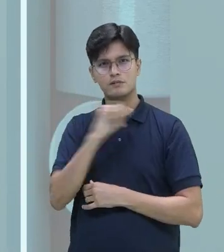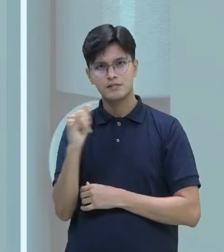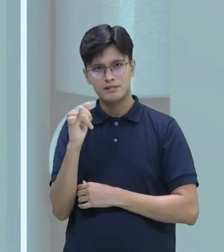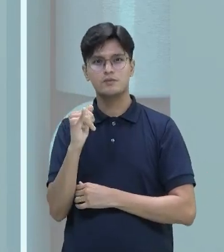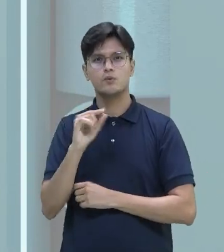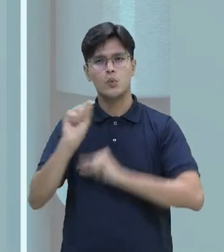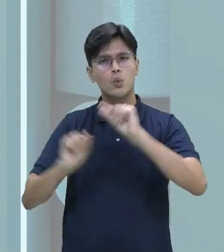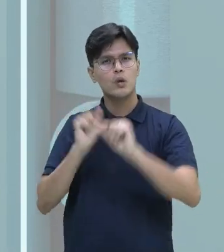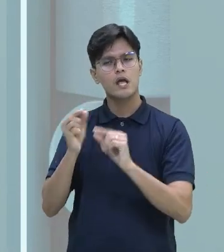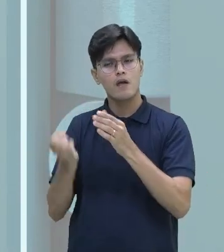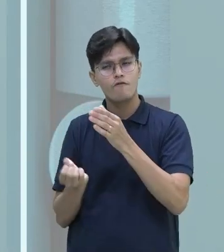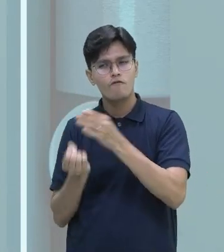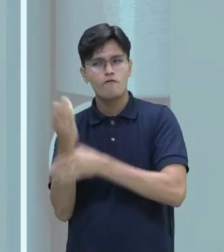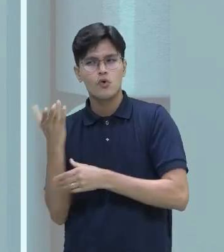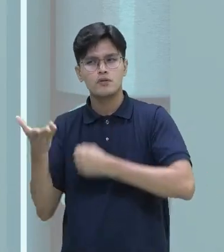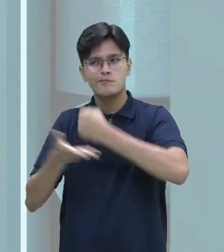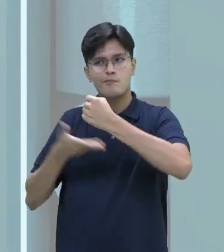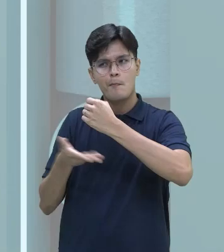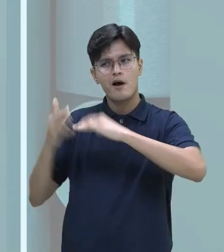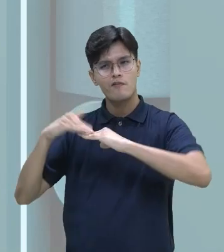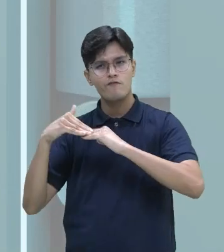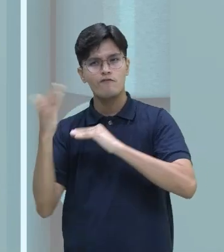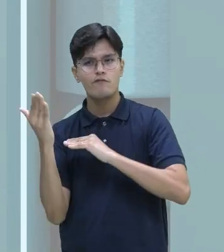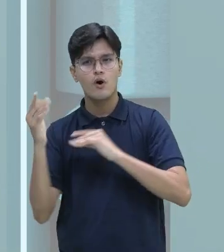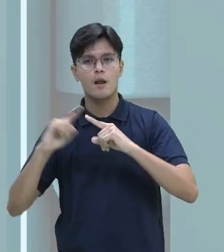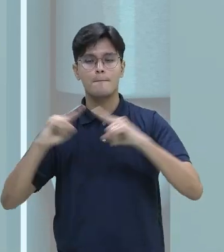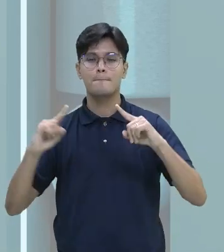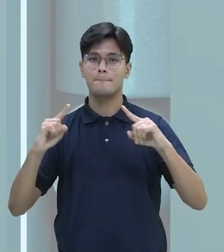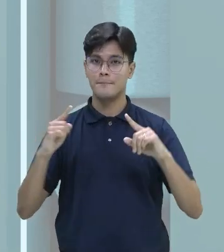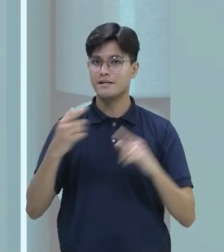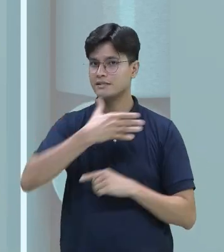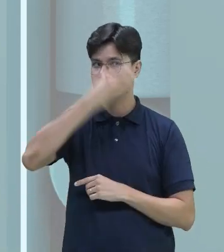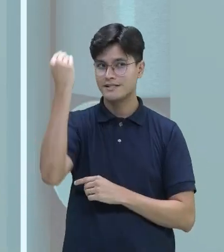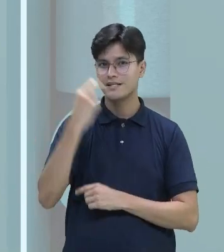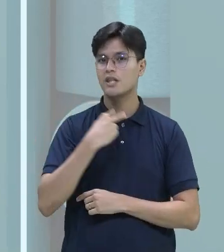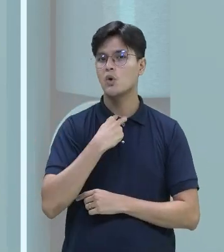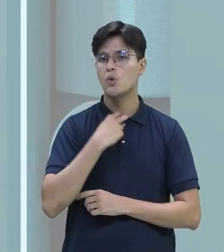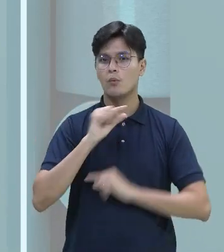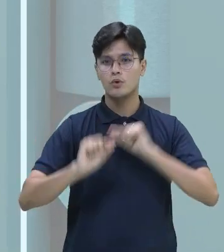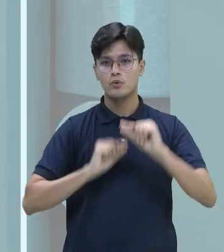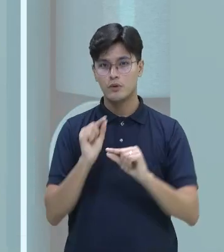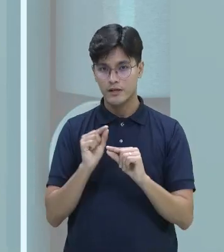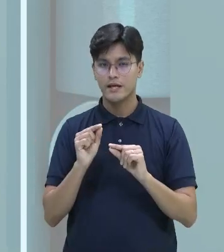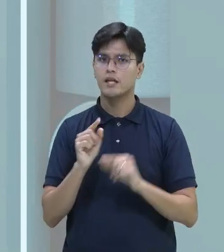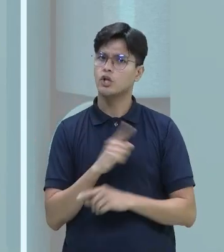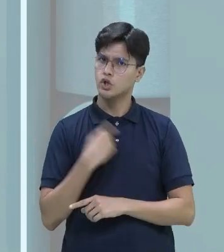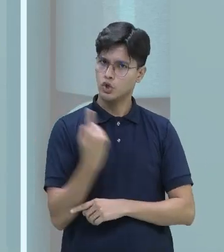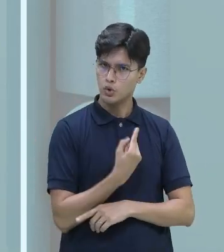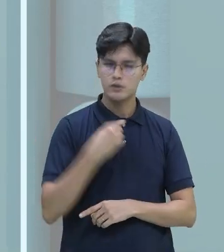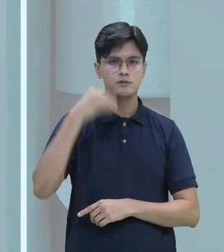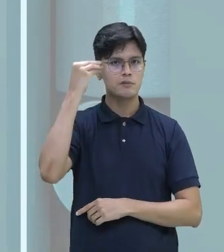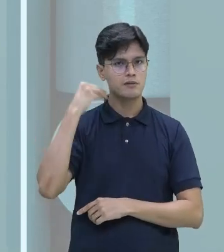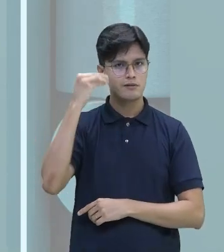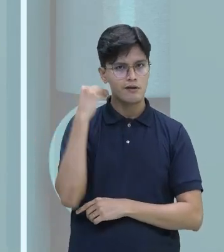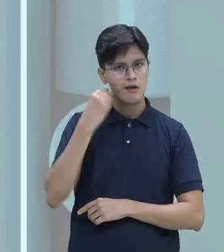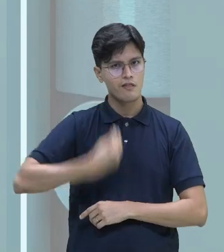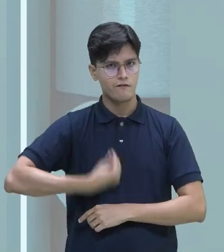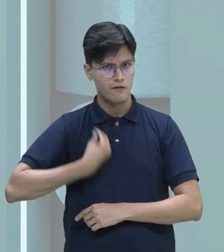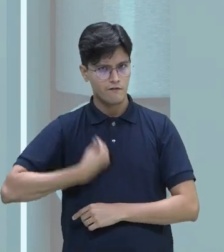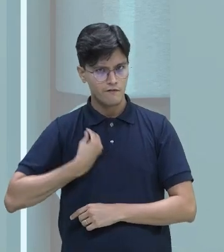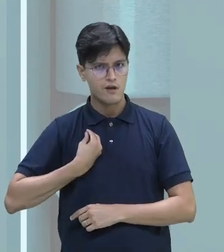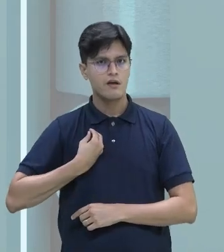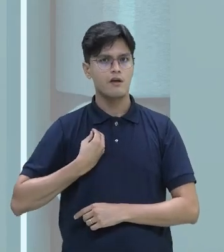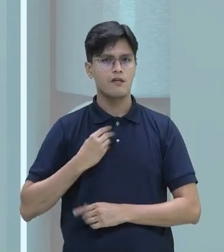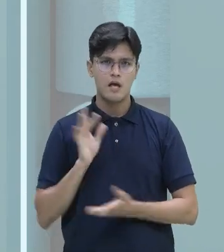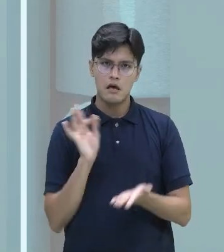esquecer que nós temos a questão da nossa própria vivência e também a convivência com quem é mais